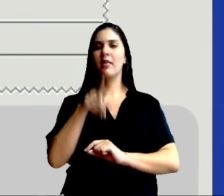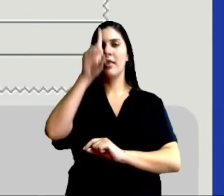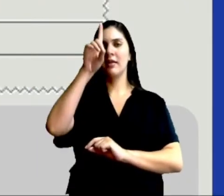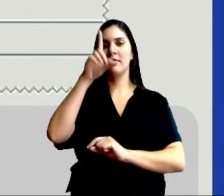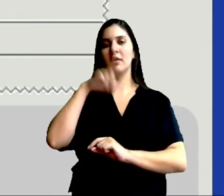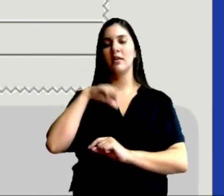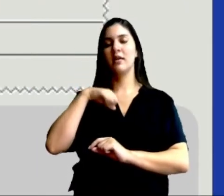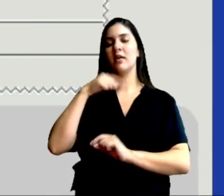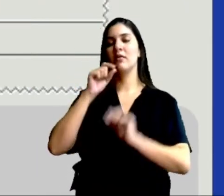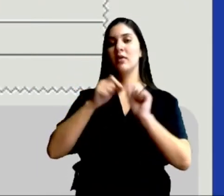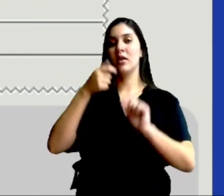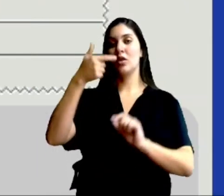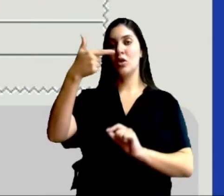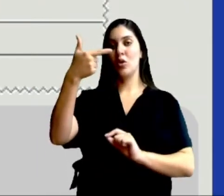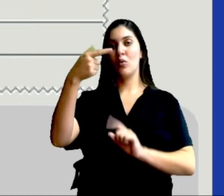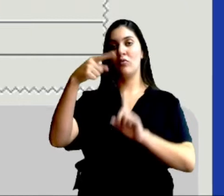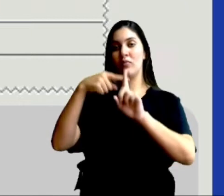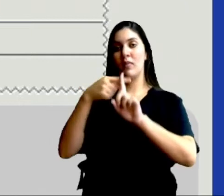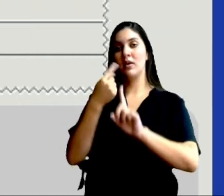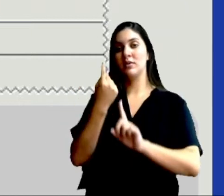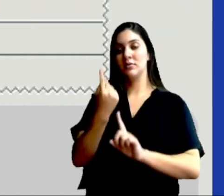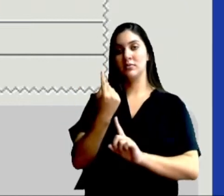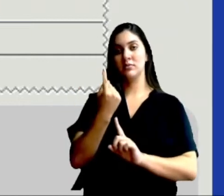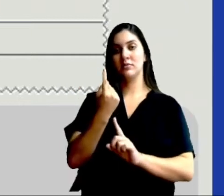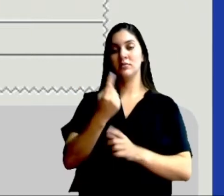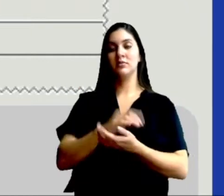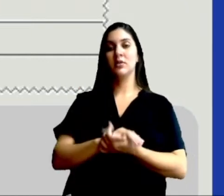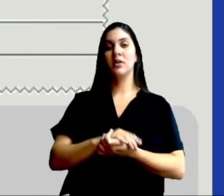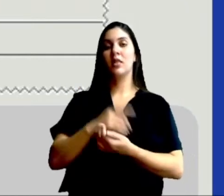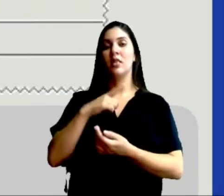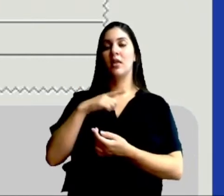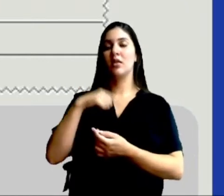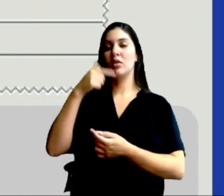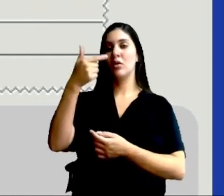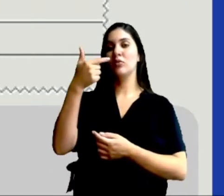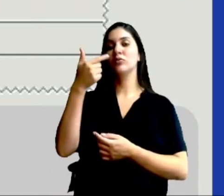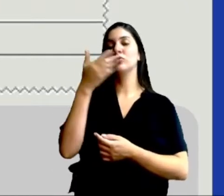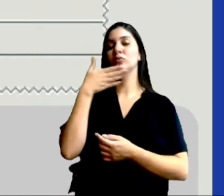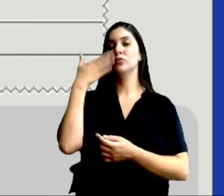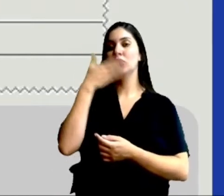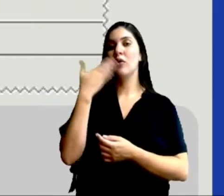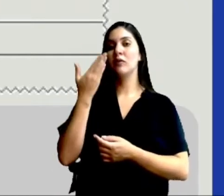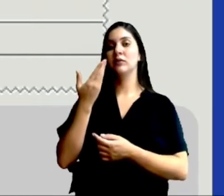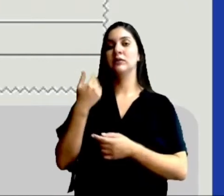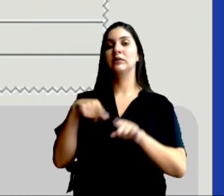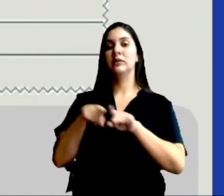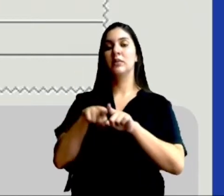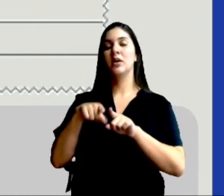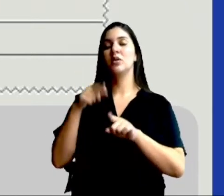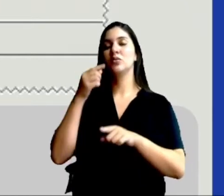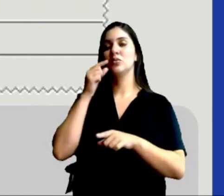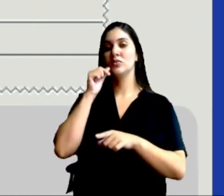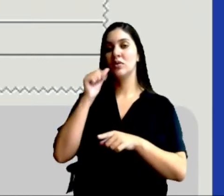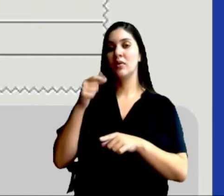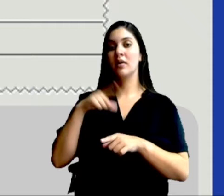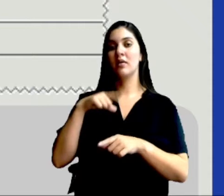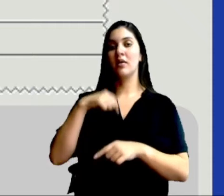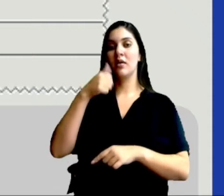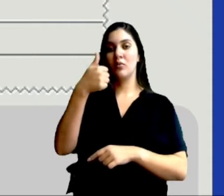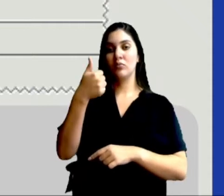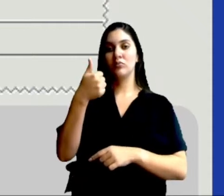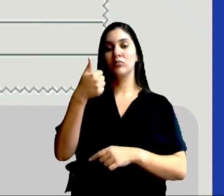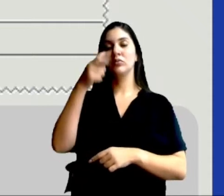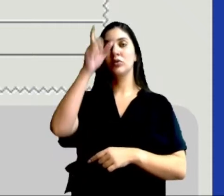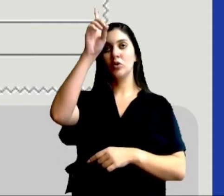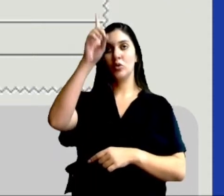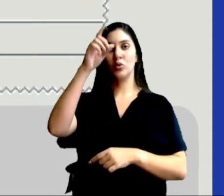dezenas, eu tenho 2 e 1, né? 2 ali na representação dos doces. E nos salgados eu tenho o número 1 aí na ordem das dezenas.